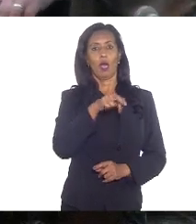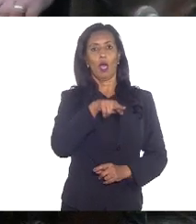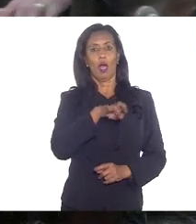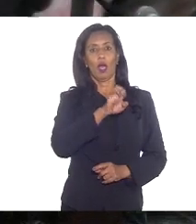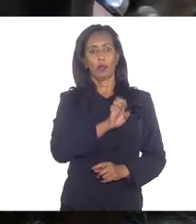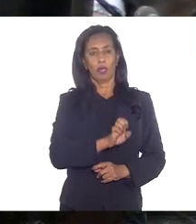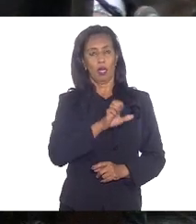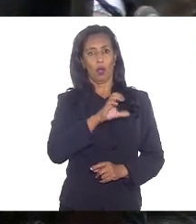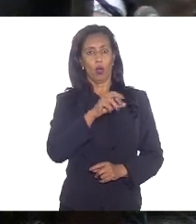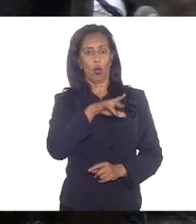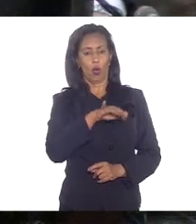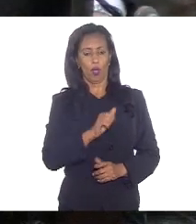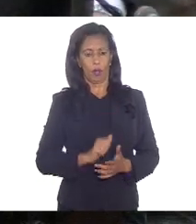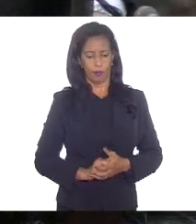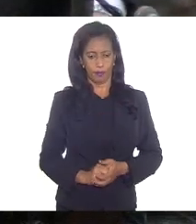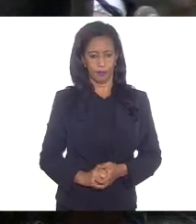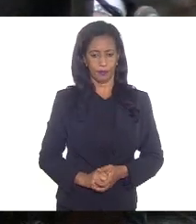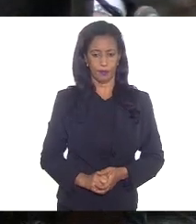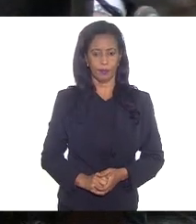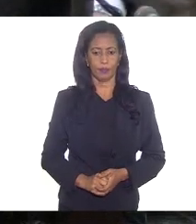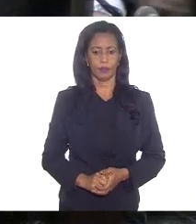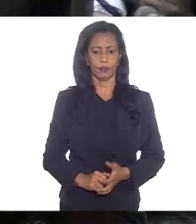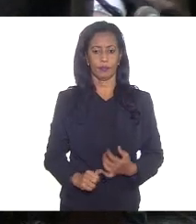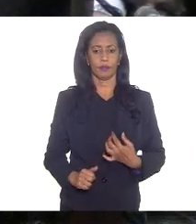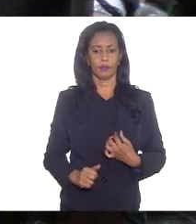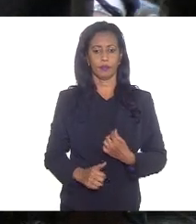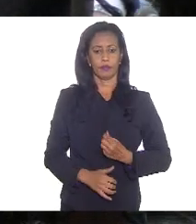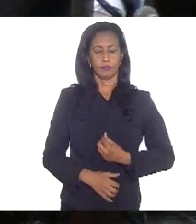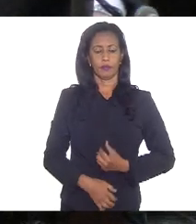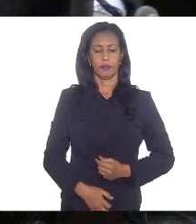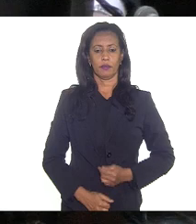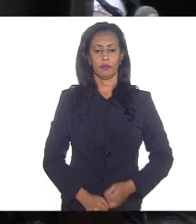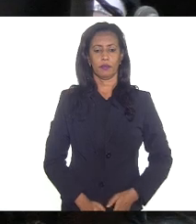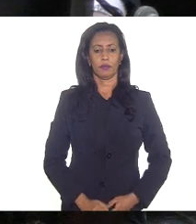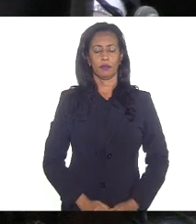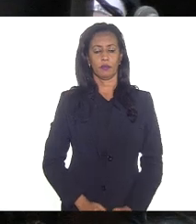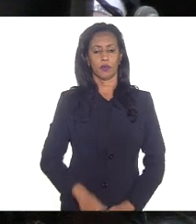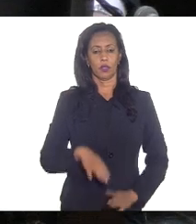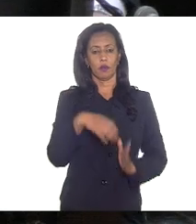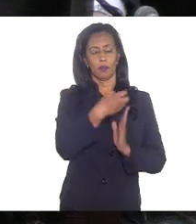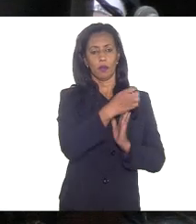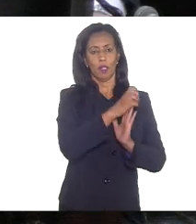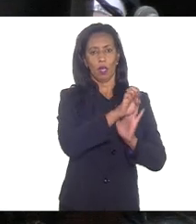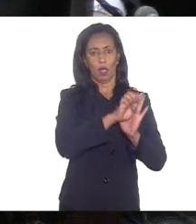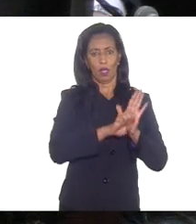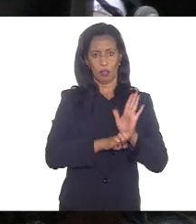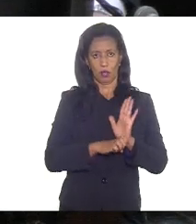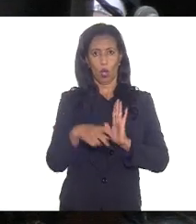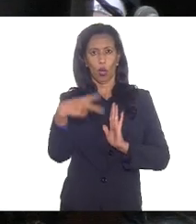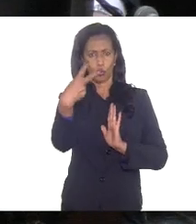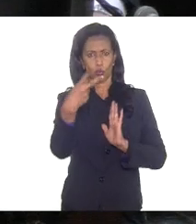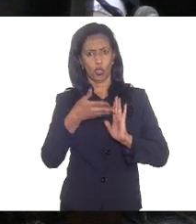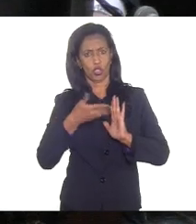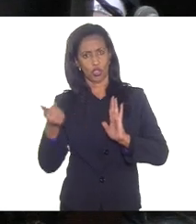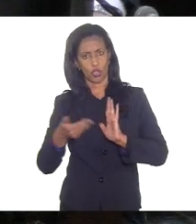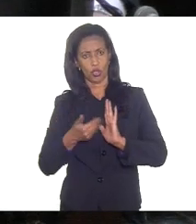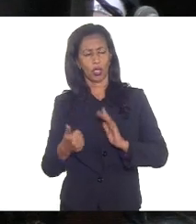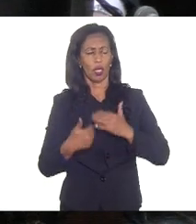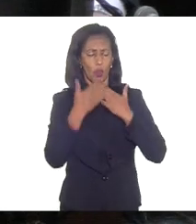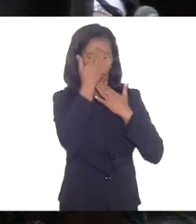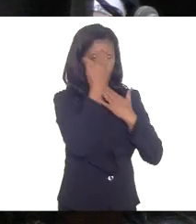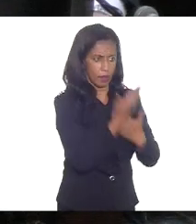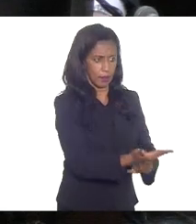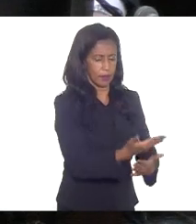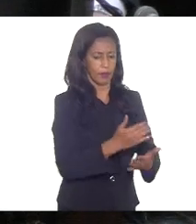Correia. Presidente, presidente. Sobre as 3 emendas apresentadas. Os dois deputados retiraram as emendas e eu